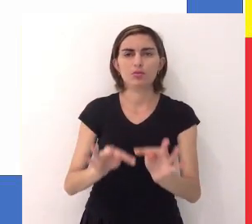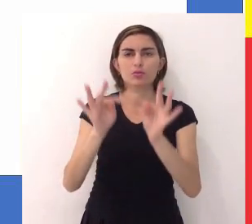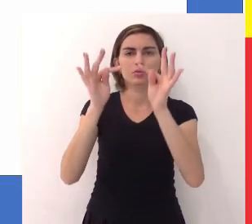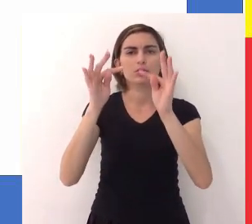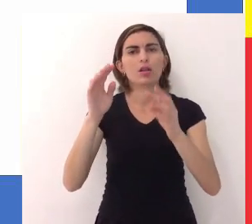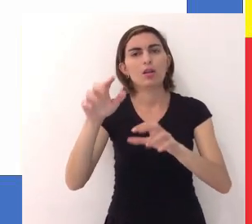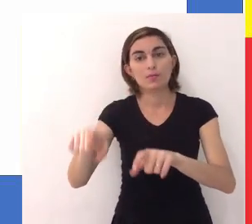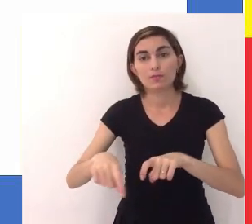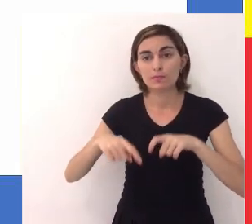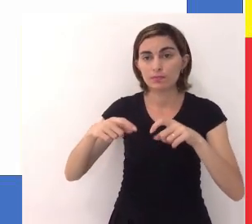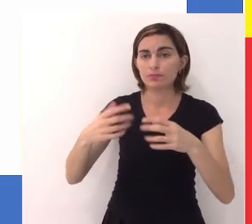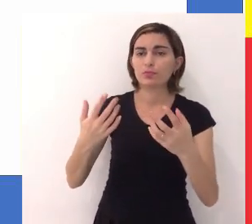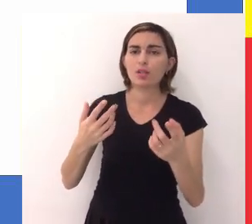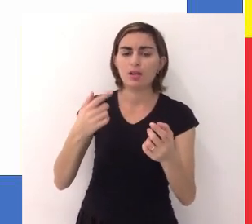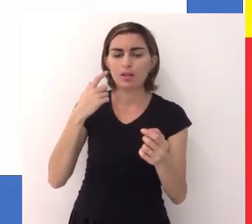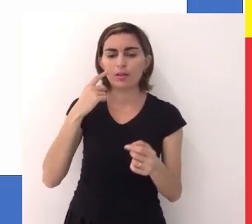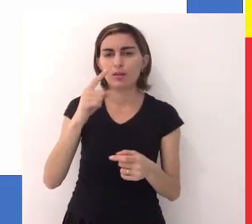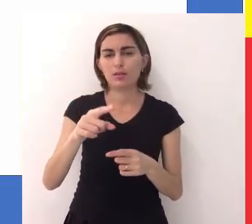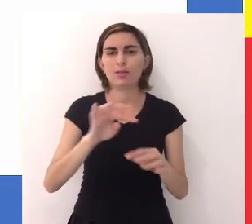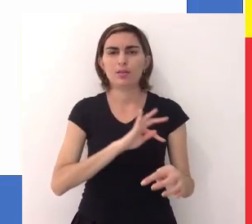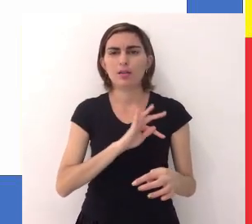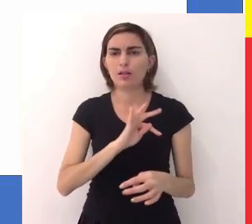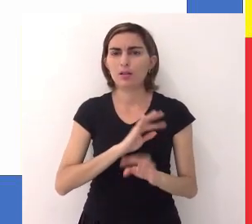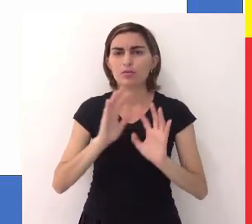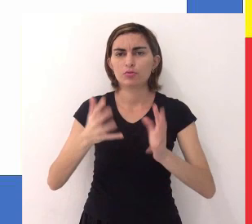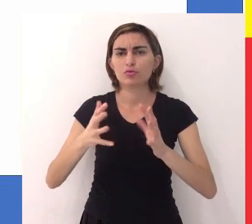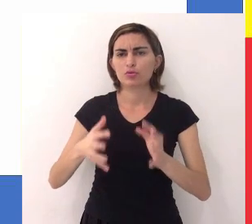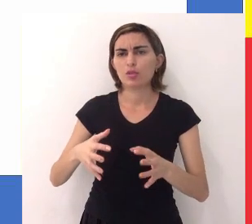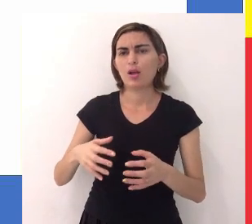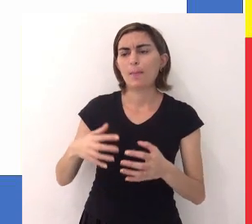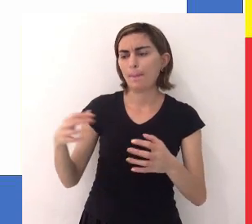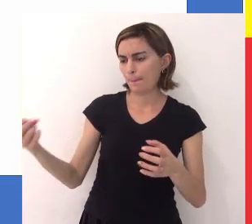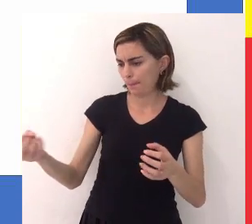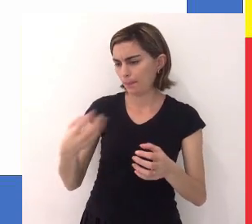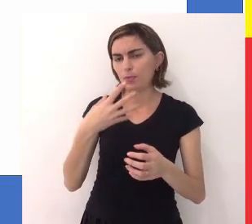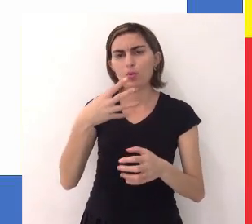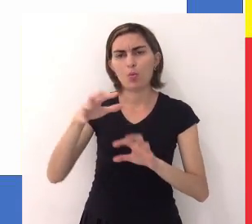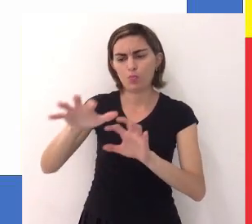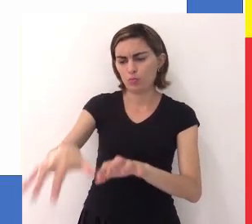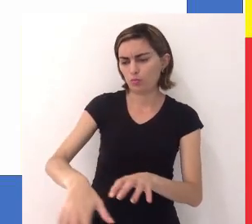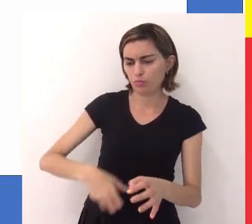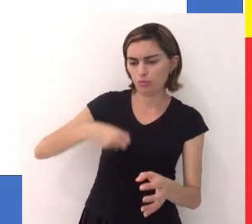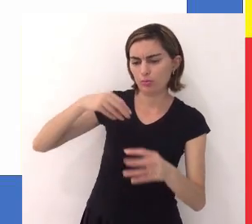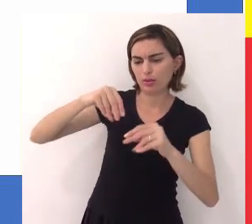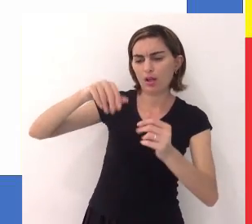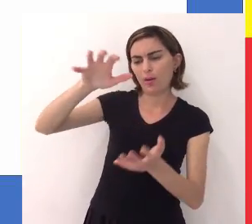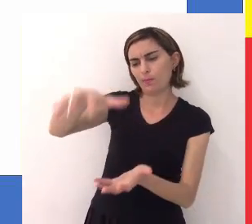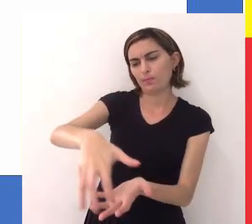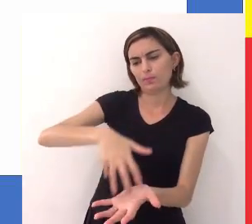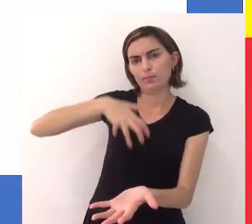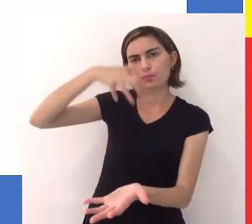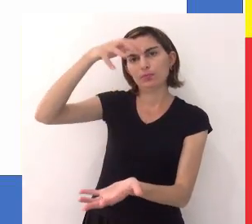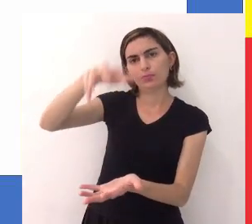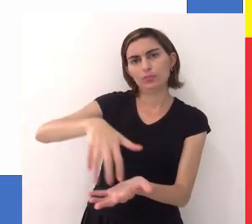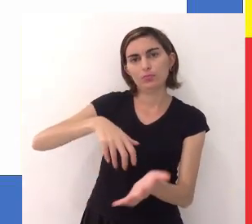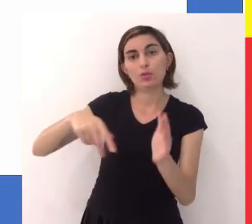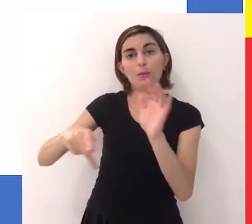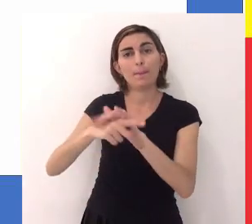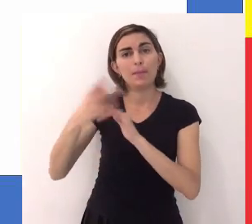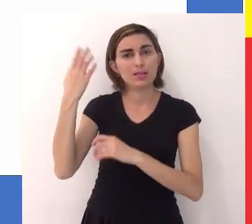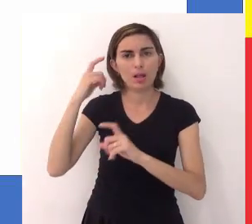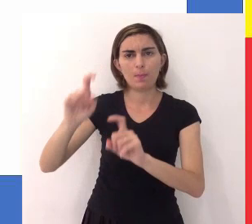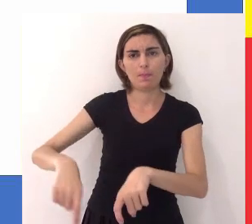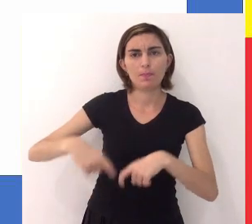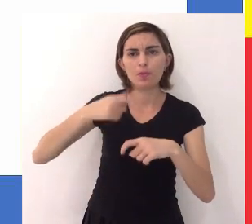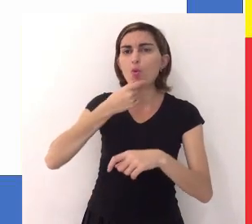tecnologia. Então, essa técnica aí já é uma coisa mais moderna de escavação, né? Antes não tinha isso, era o próprio homem que